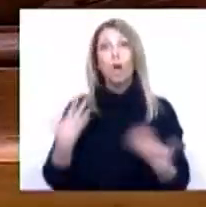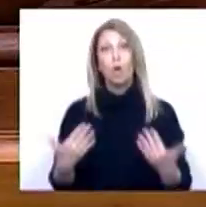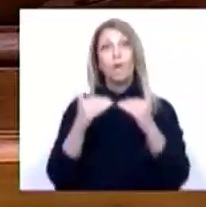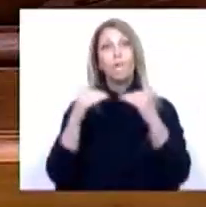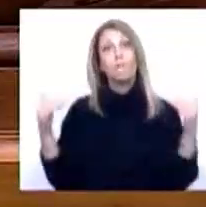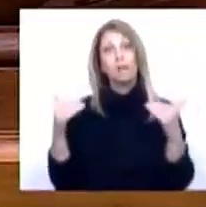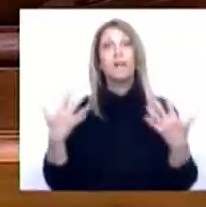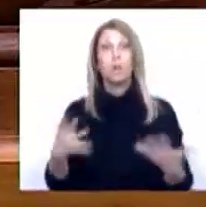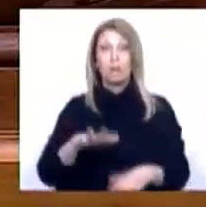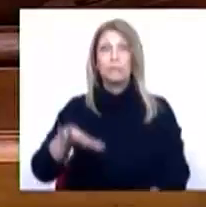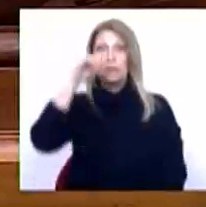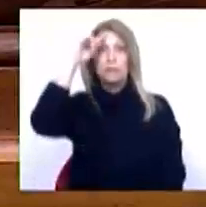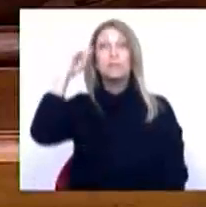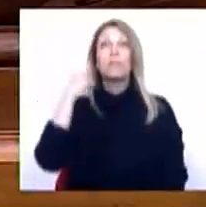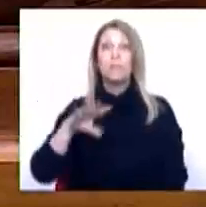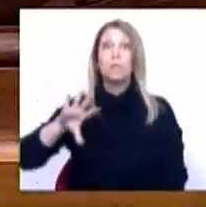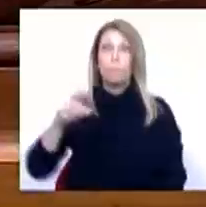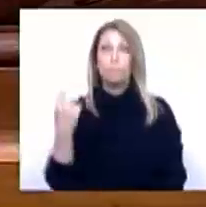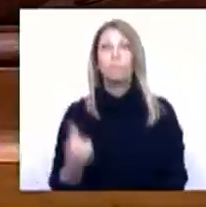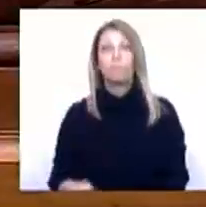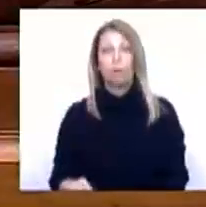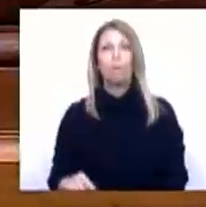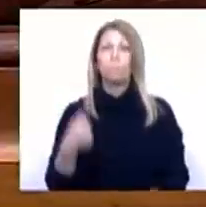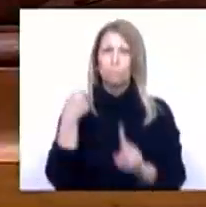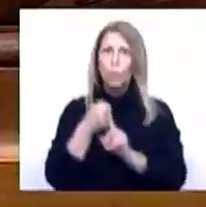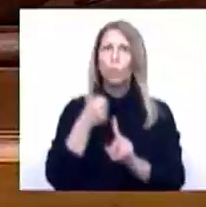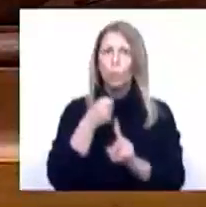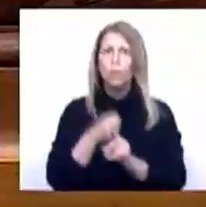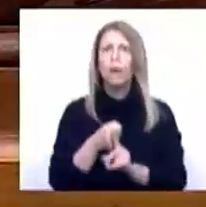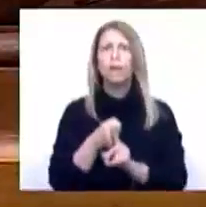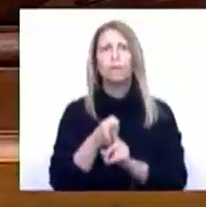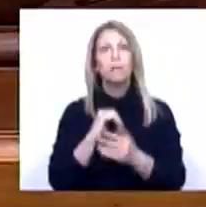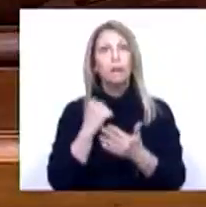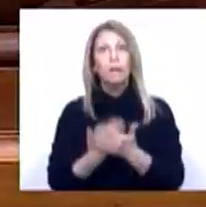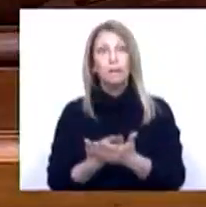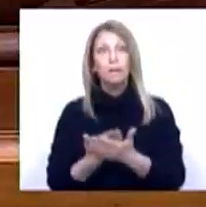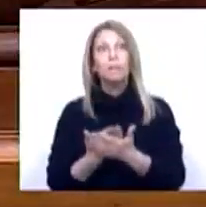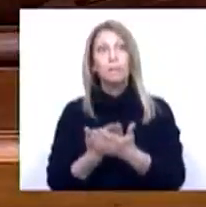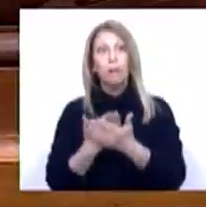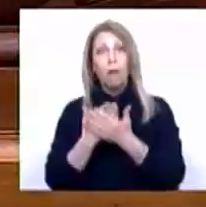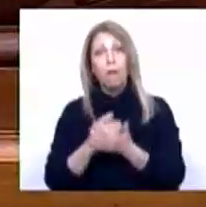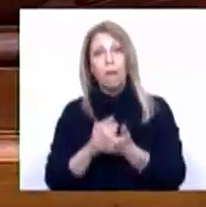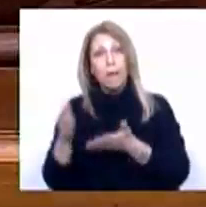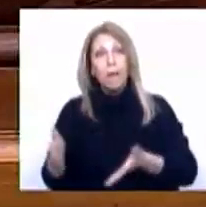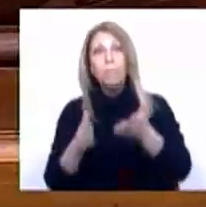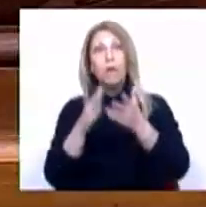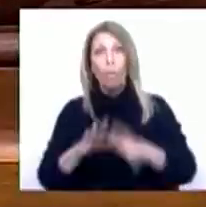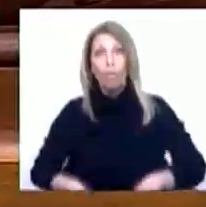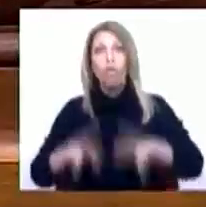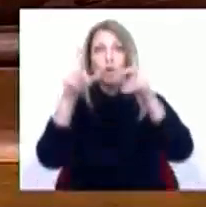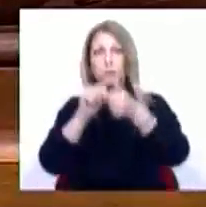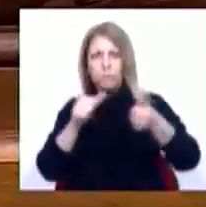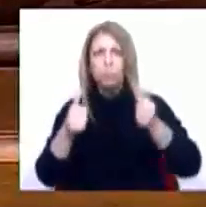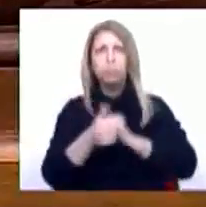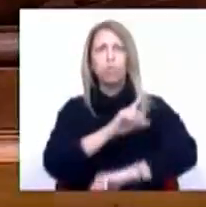nesta encruzilhada difícil em que o país está, lutar para mudar a trajetória de crescimento, para fortalecer esse crescimento e